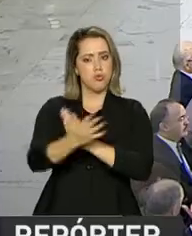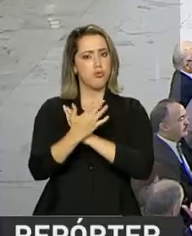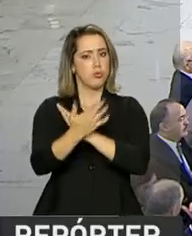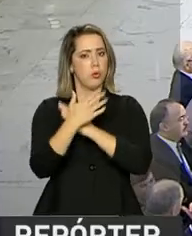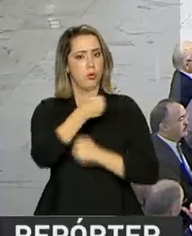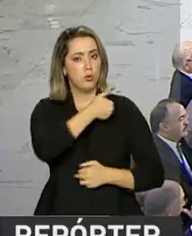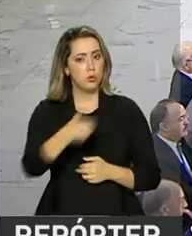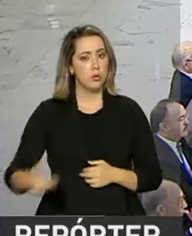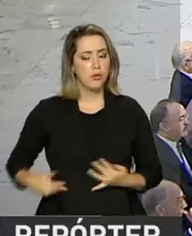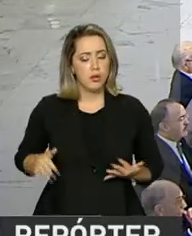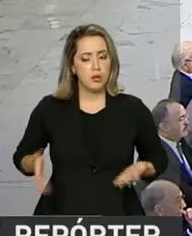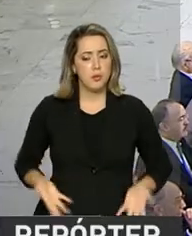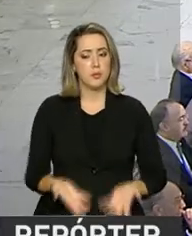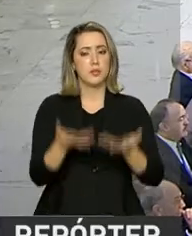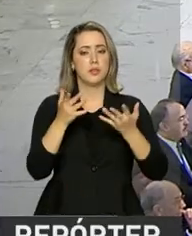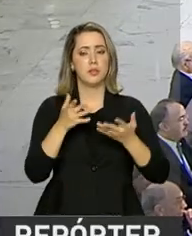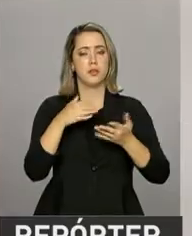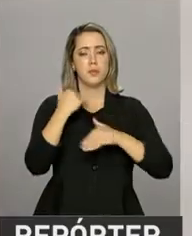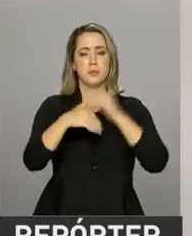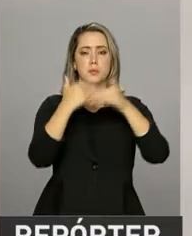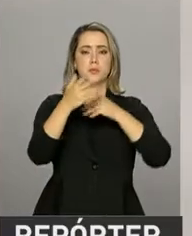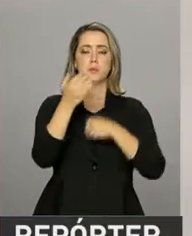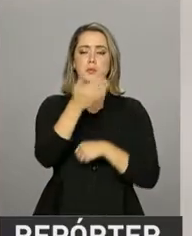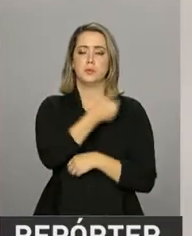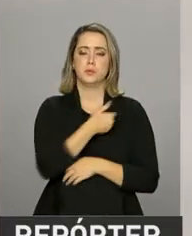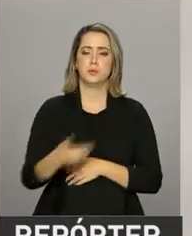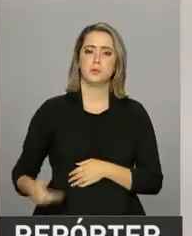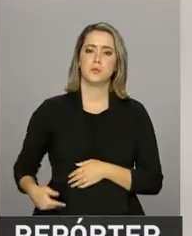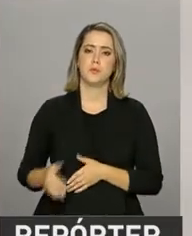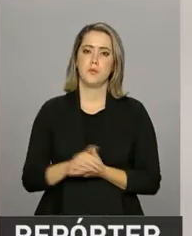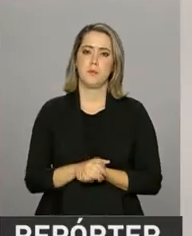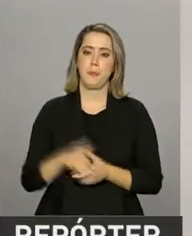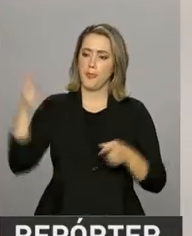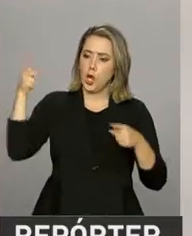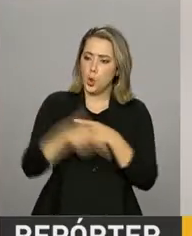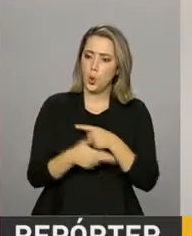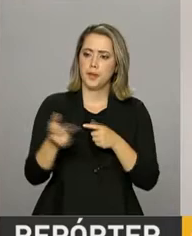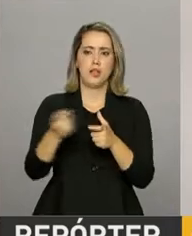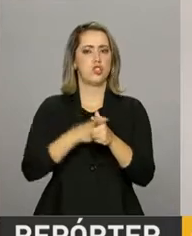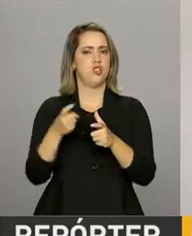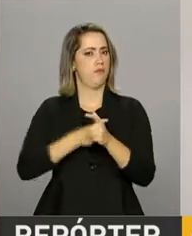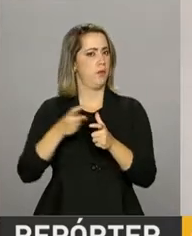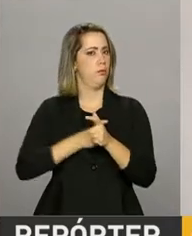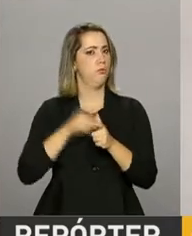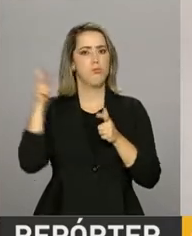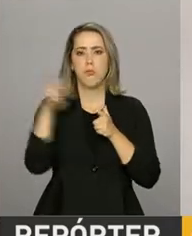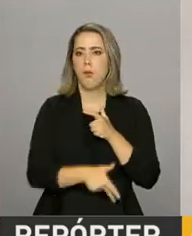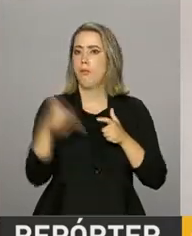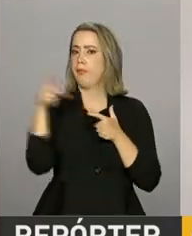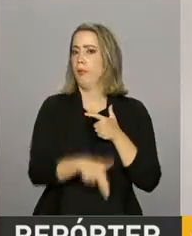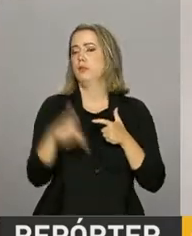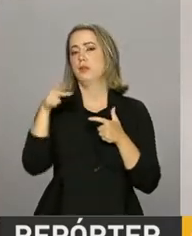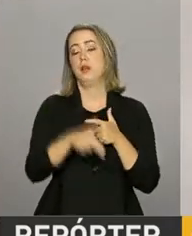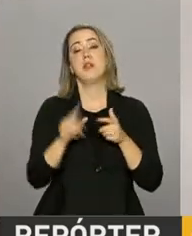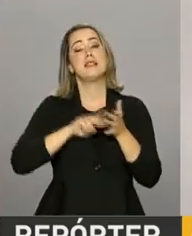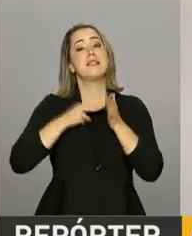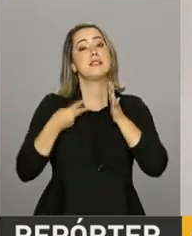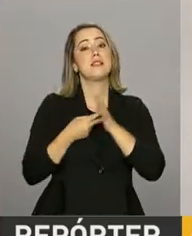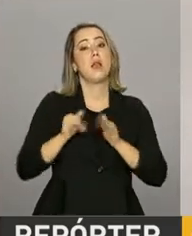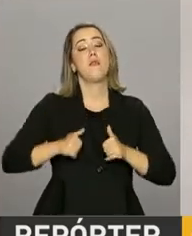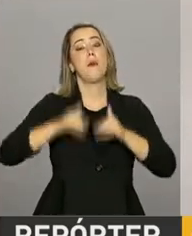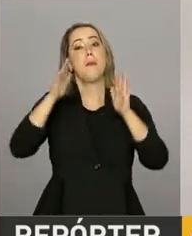aumentar a produtividade do país e conter o endividamento público representará a médio e longo prazo mais